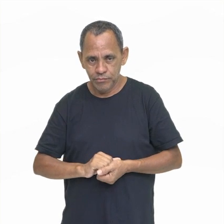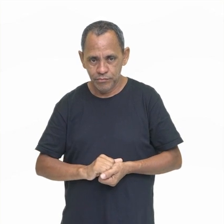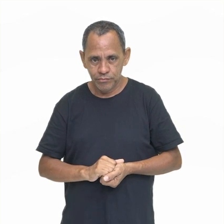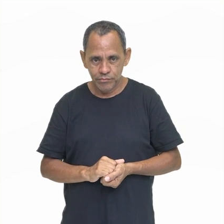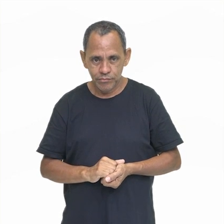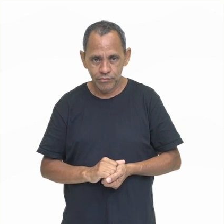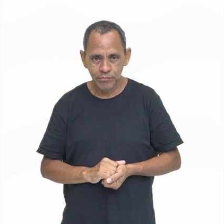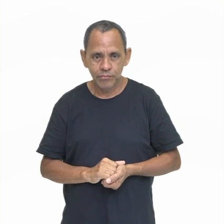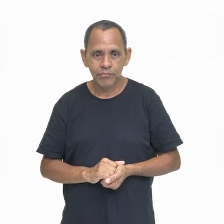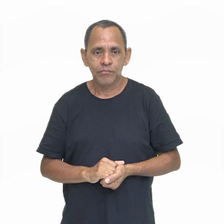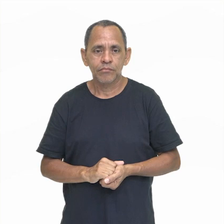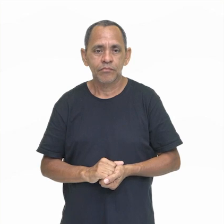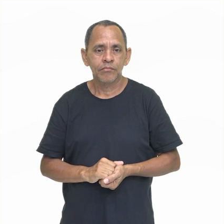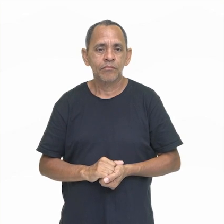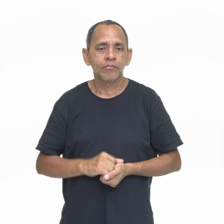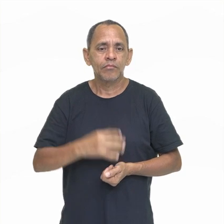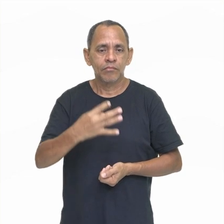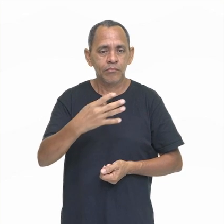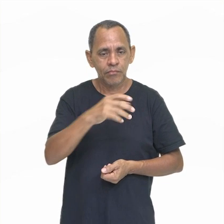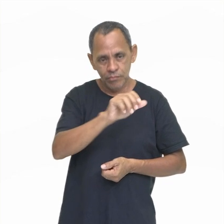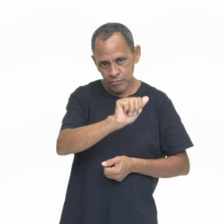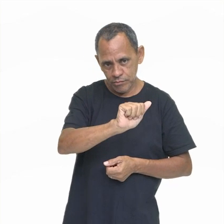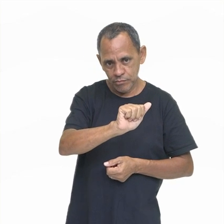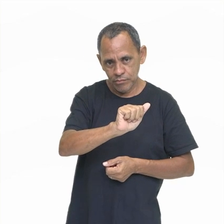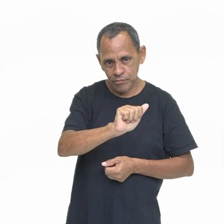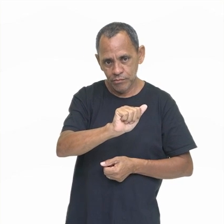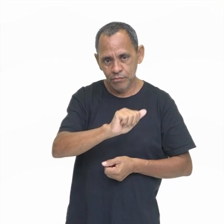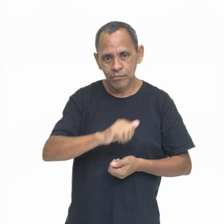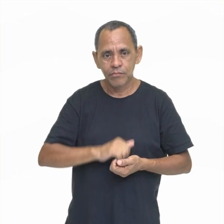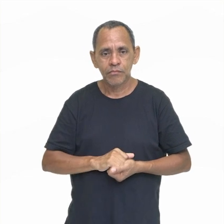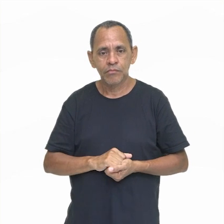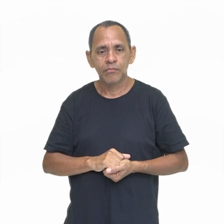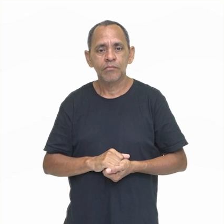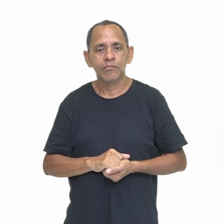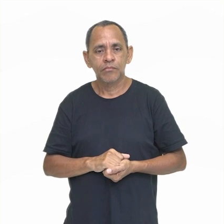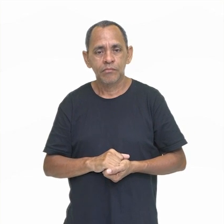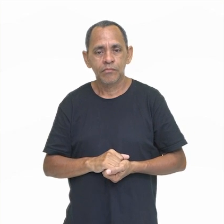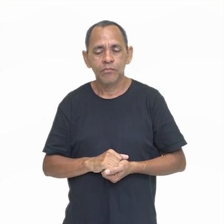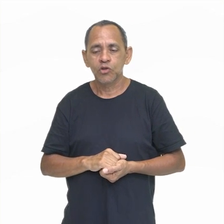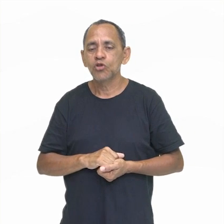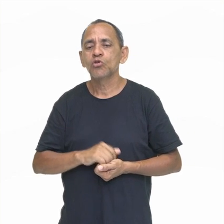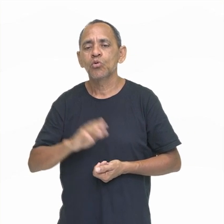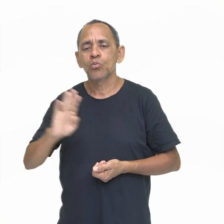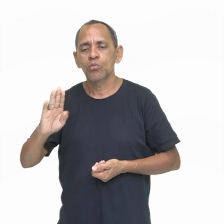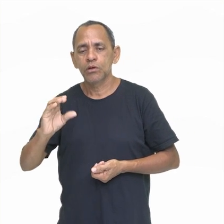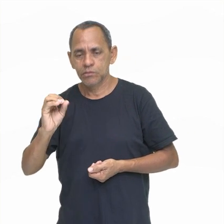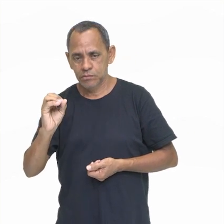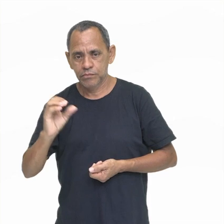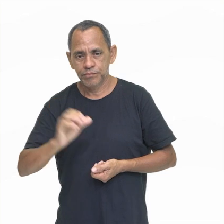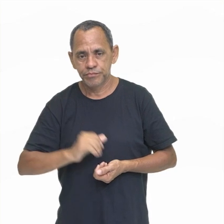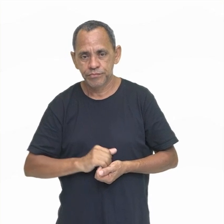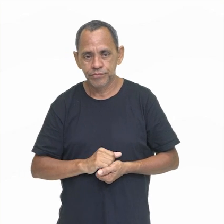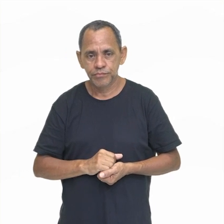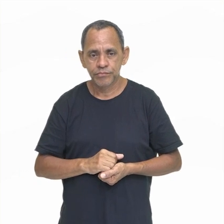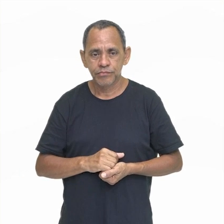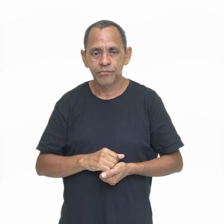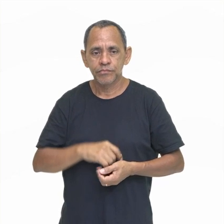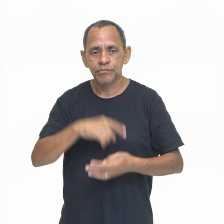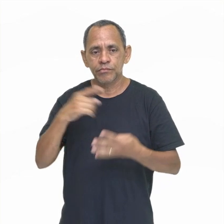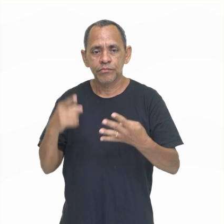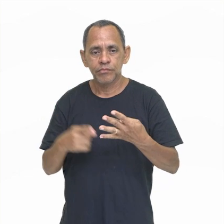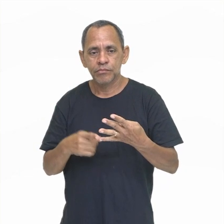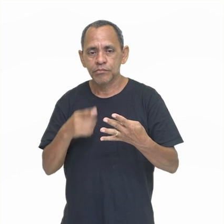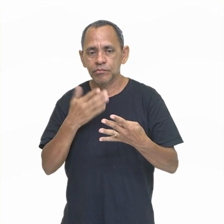aqui 4 faz o papel de a e o b no caso aí vai ser zero tá e o nosso último exemplo